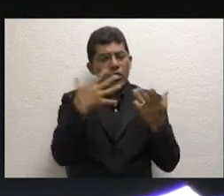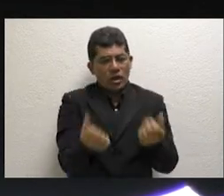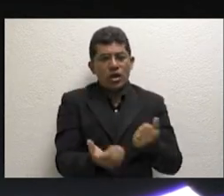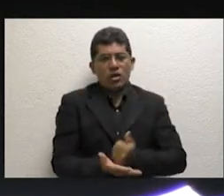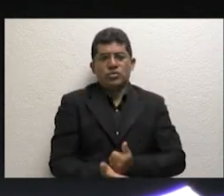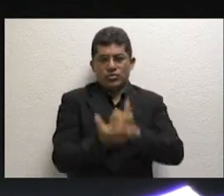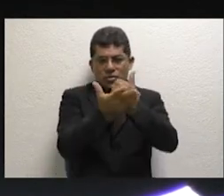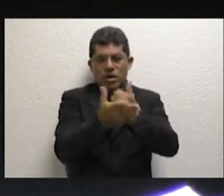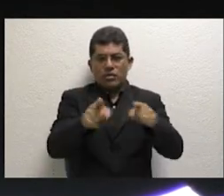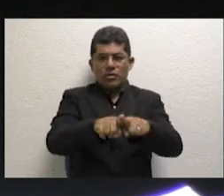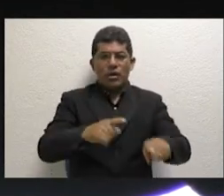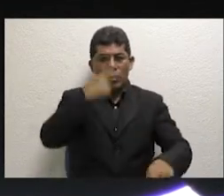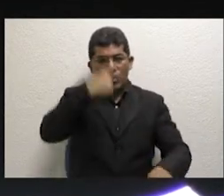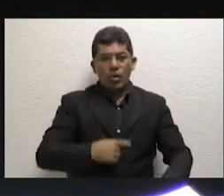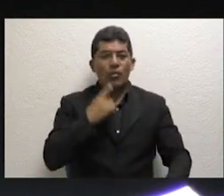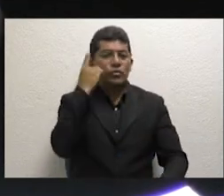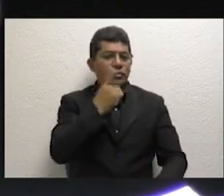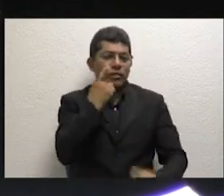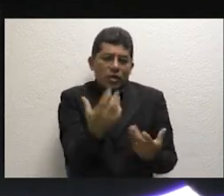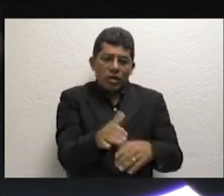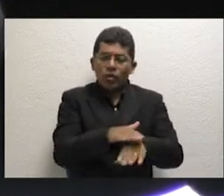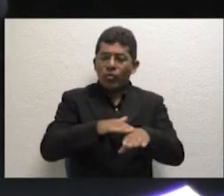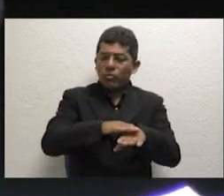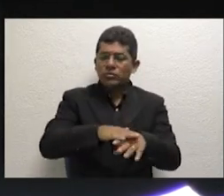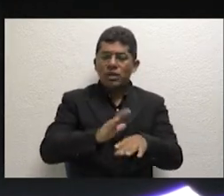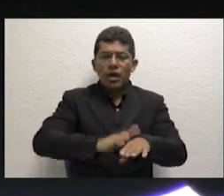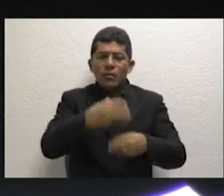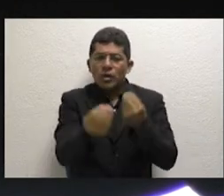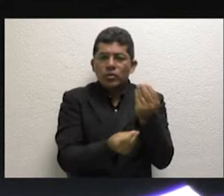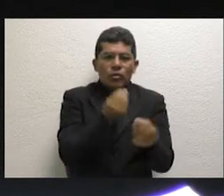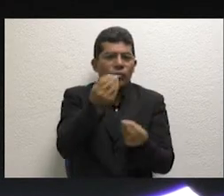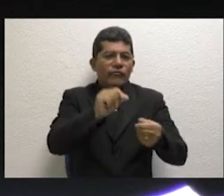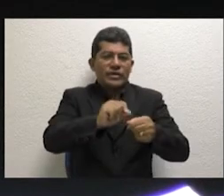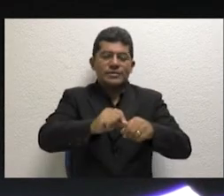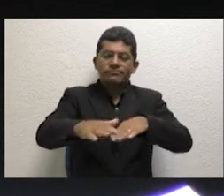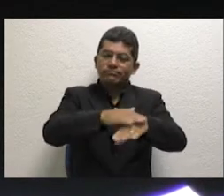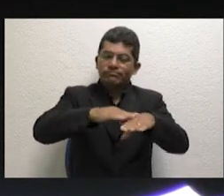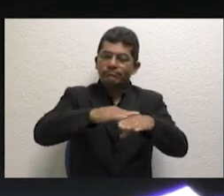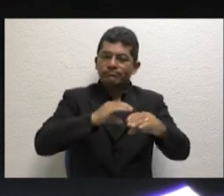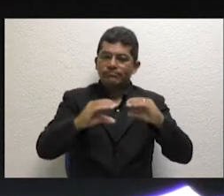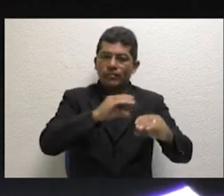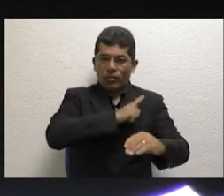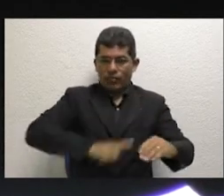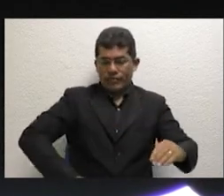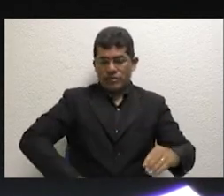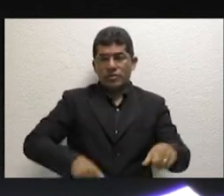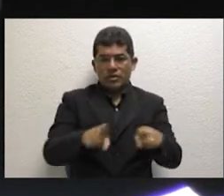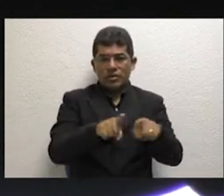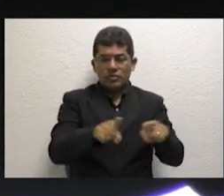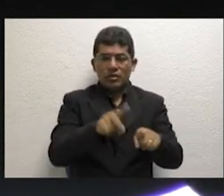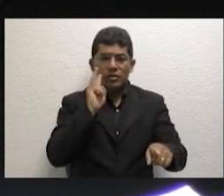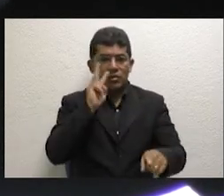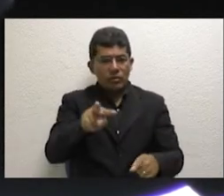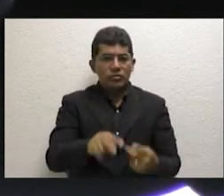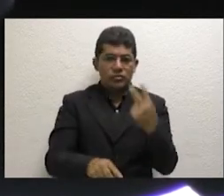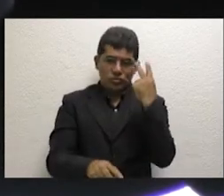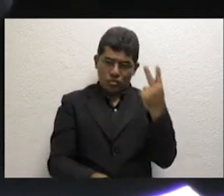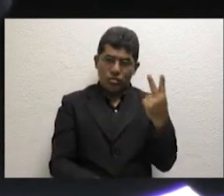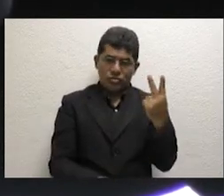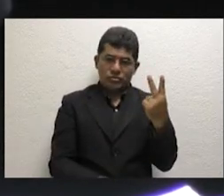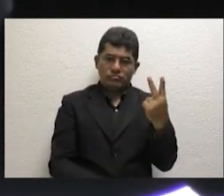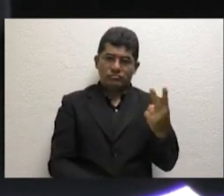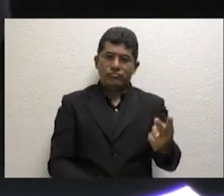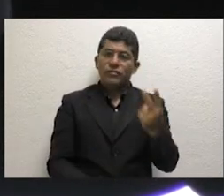como deputado para ajudar a mediar esta situação tendo em vista que temos dois impasses